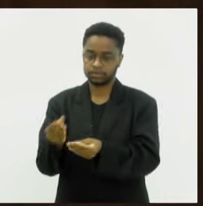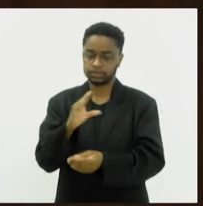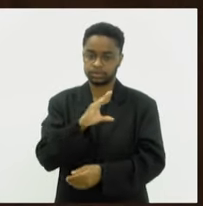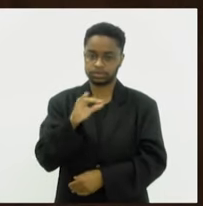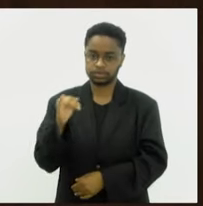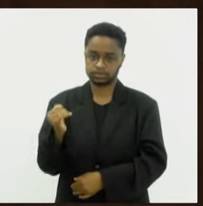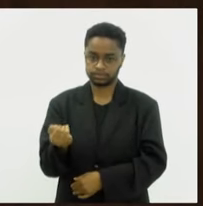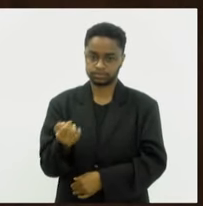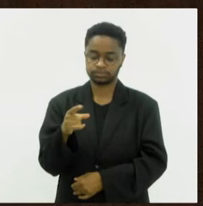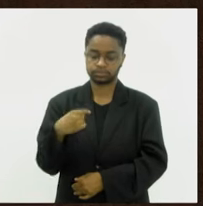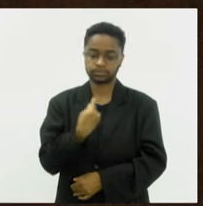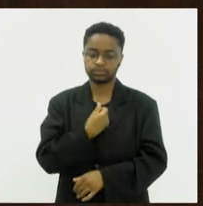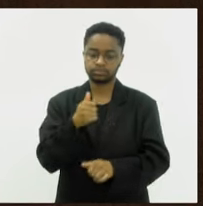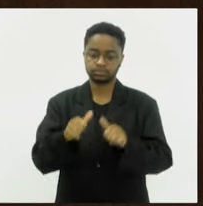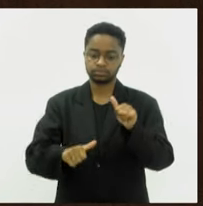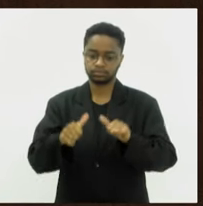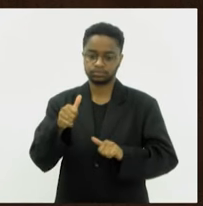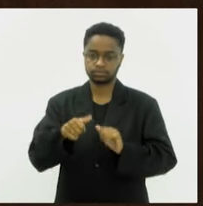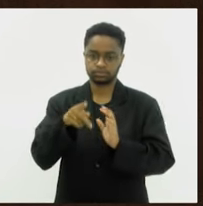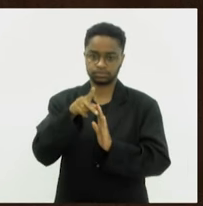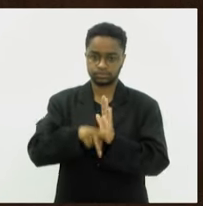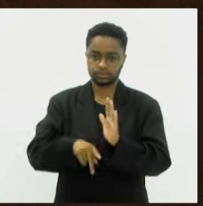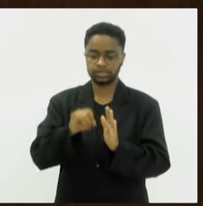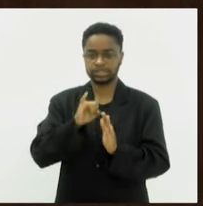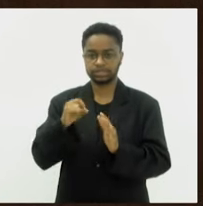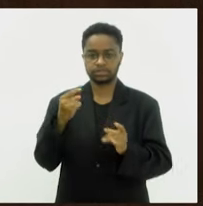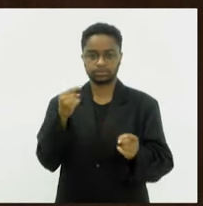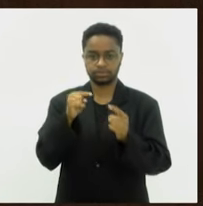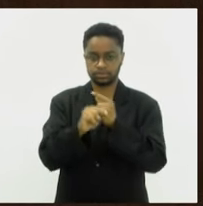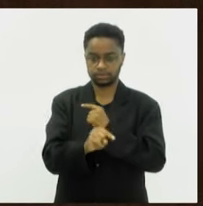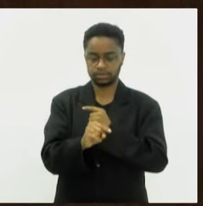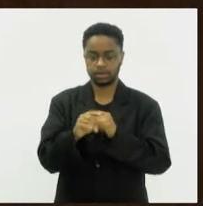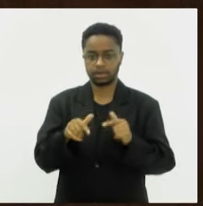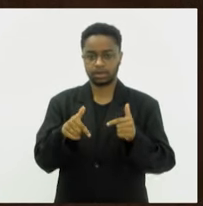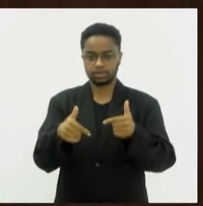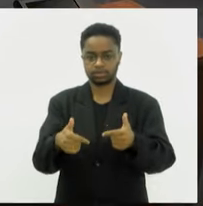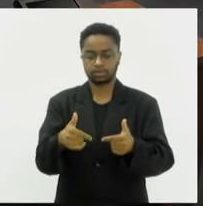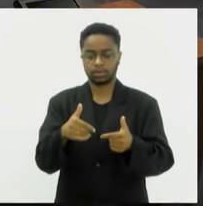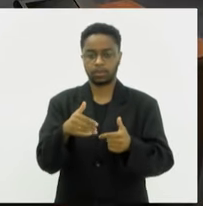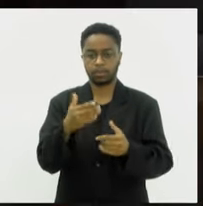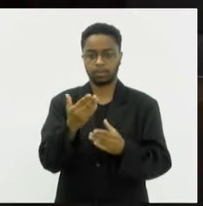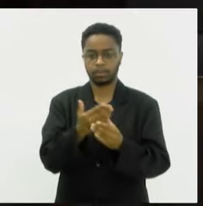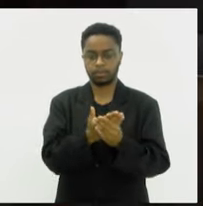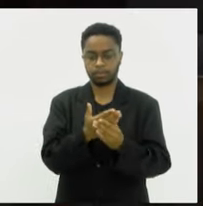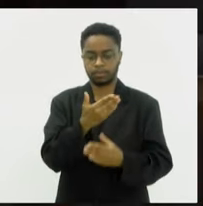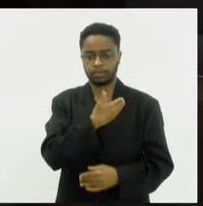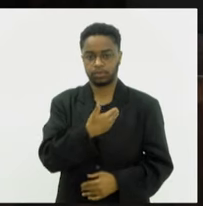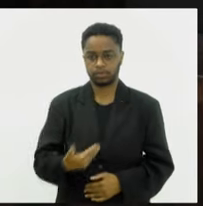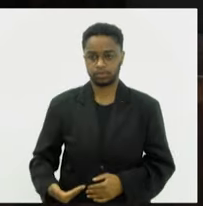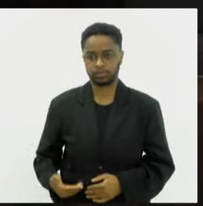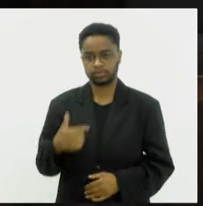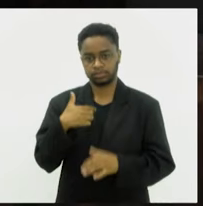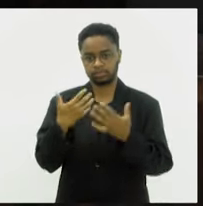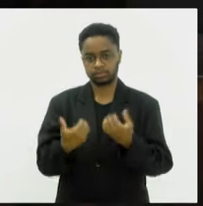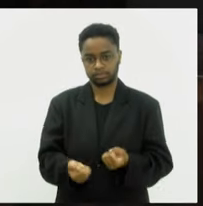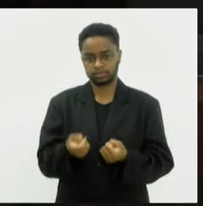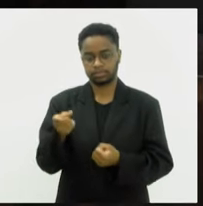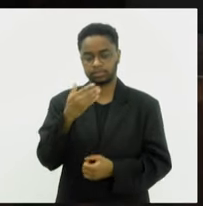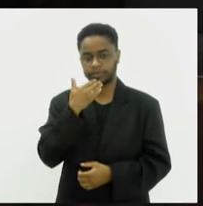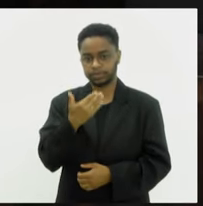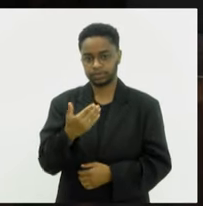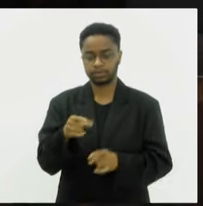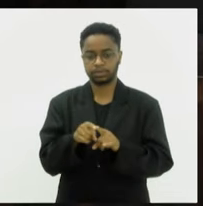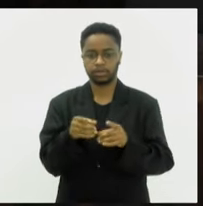para examinar se existe contradição com a ação civil pública. A presidência defere o pedido de Vossa Excelência e